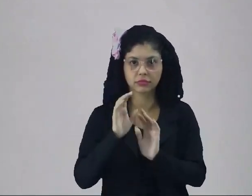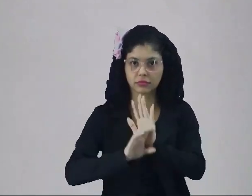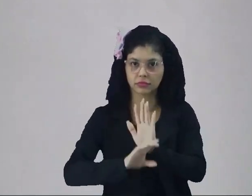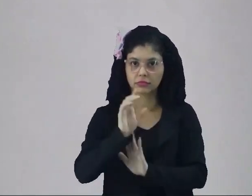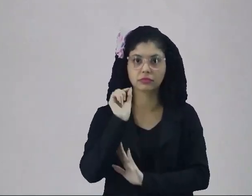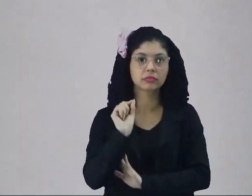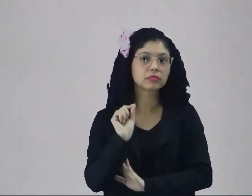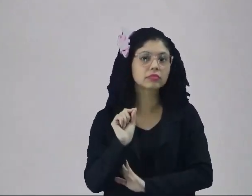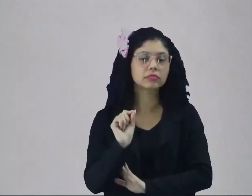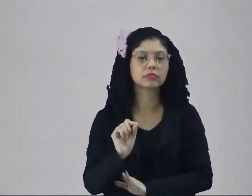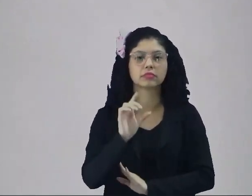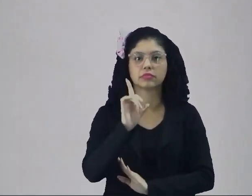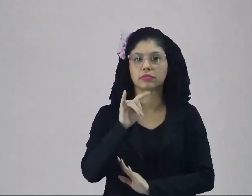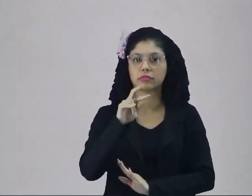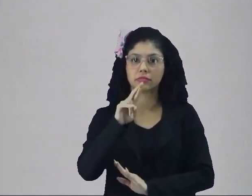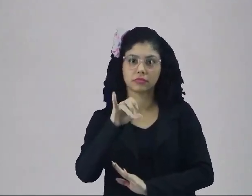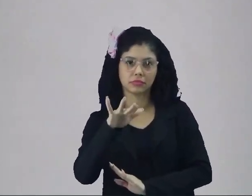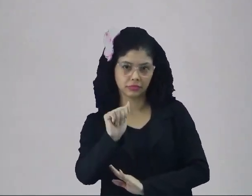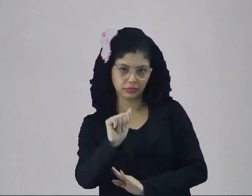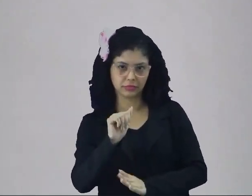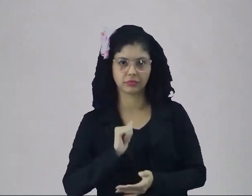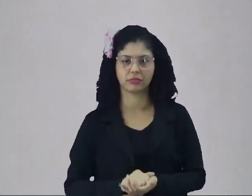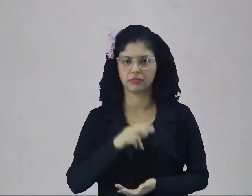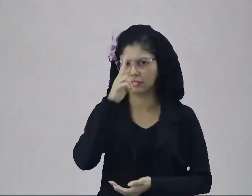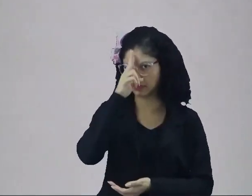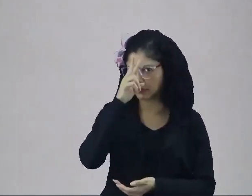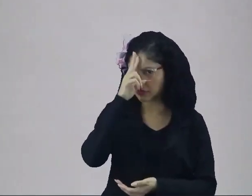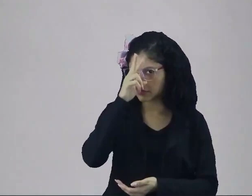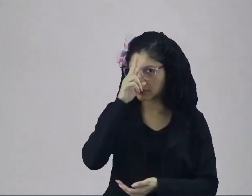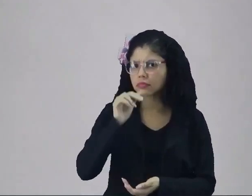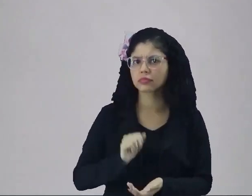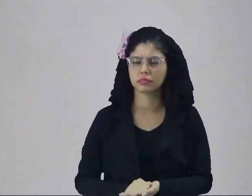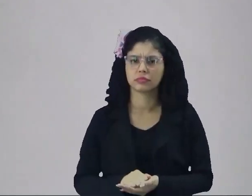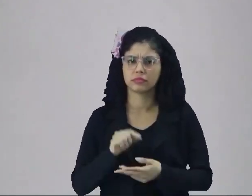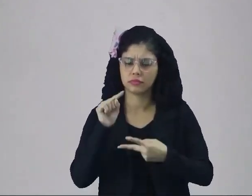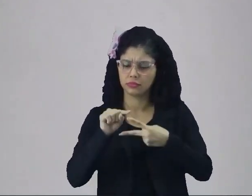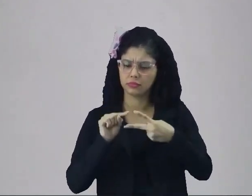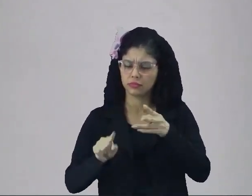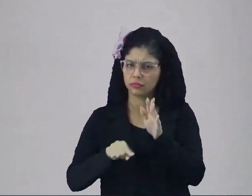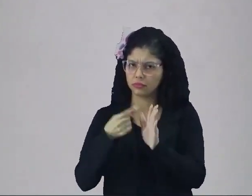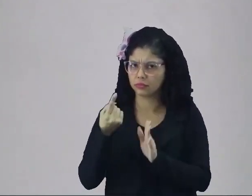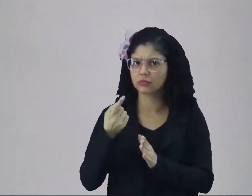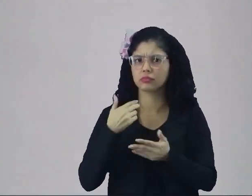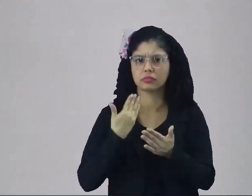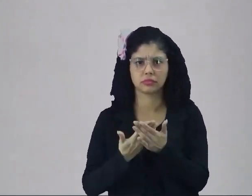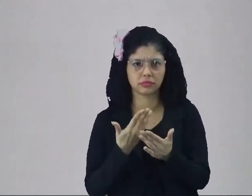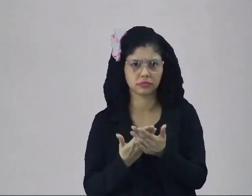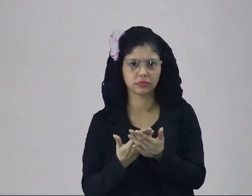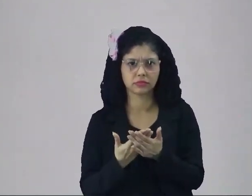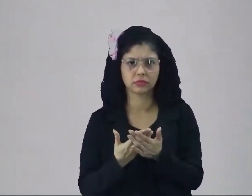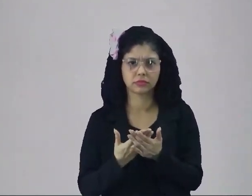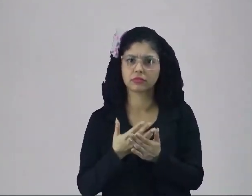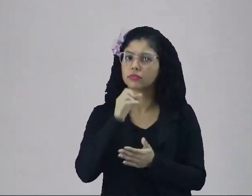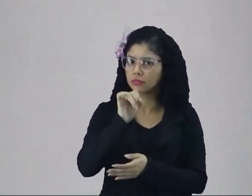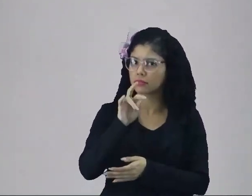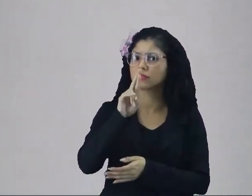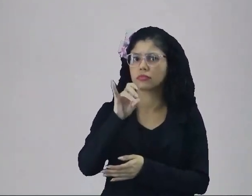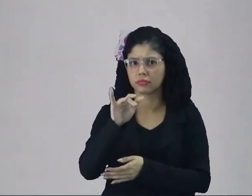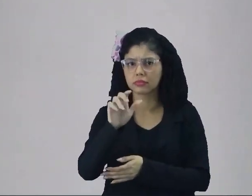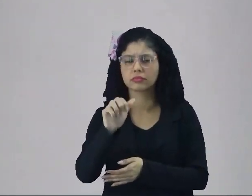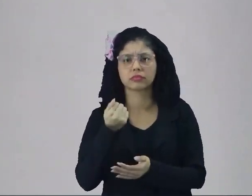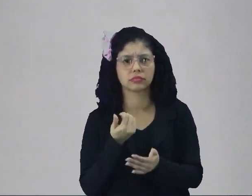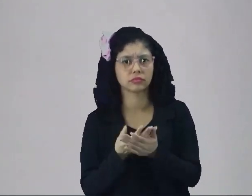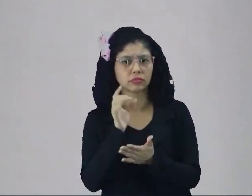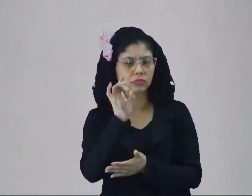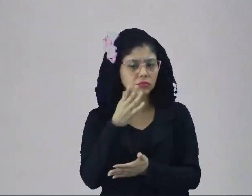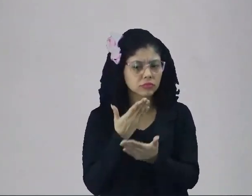conteúdo de dinâmica. Lembro que nas nossas duas primeiras aulas nós estudamos cinemática, que